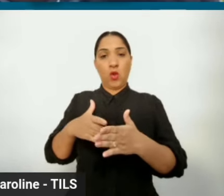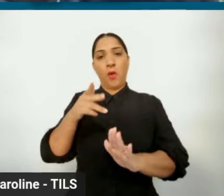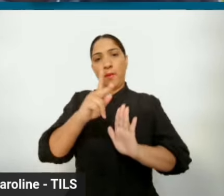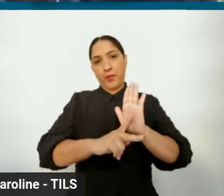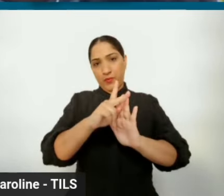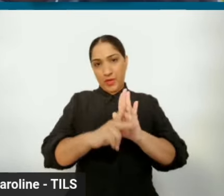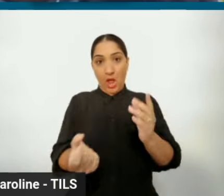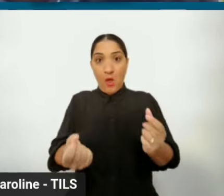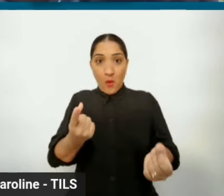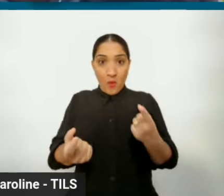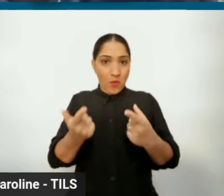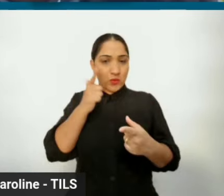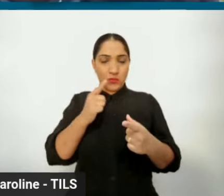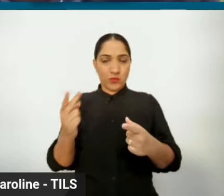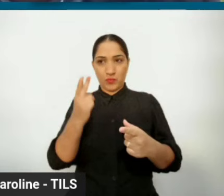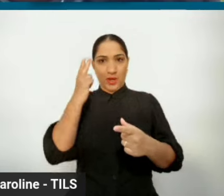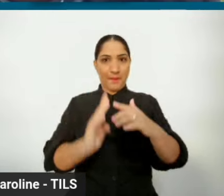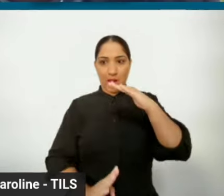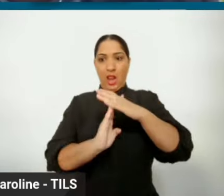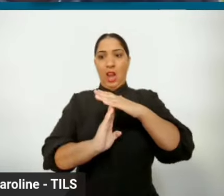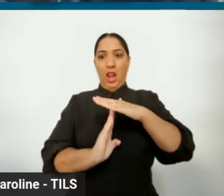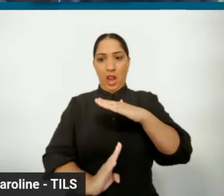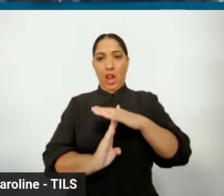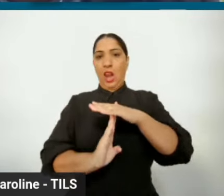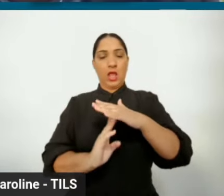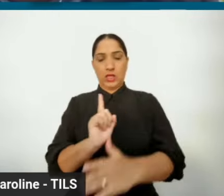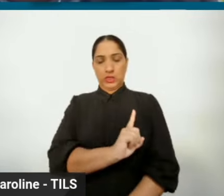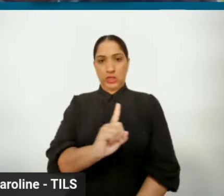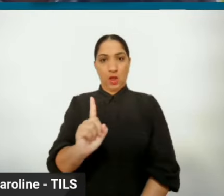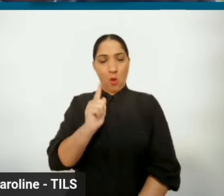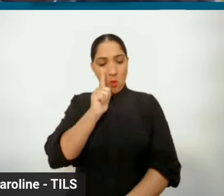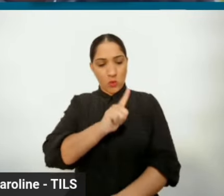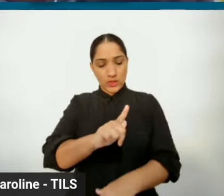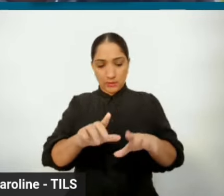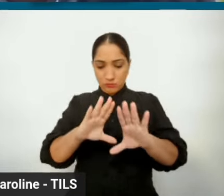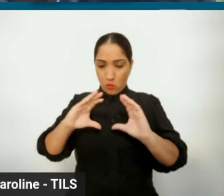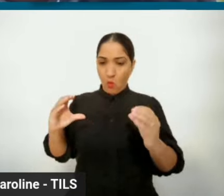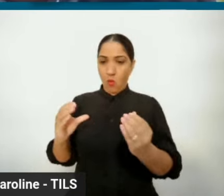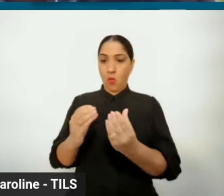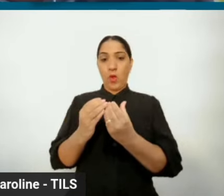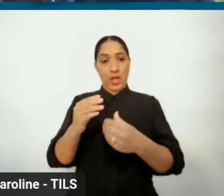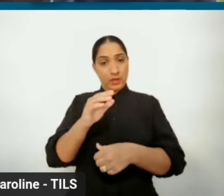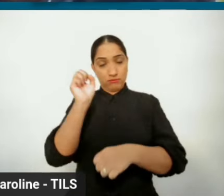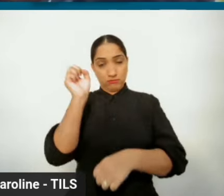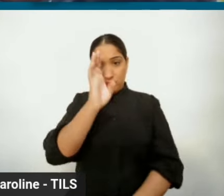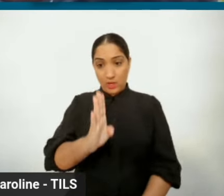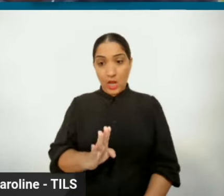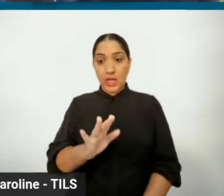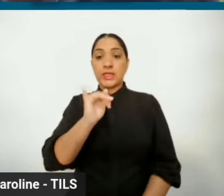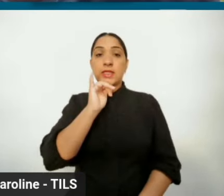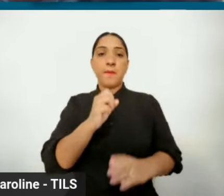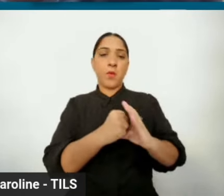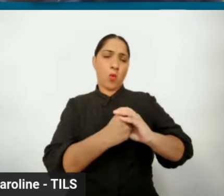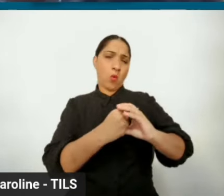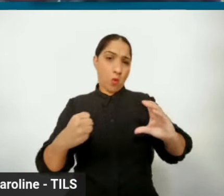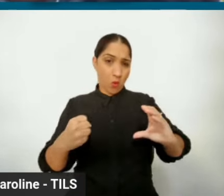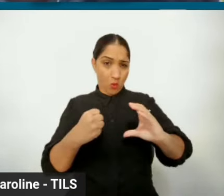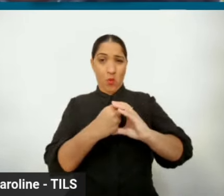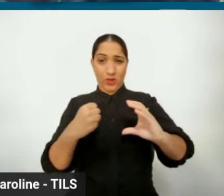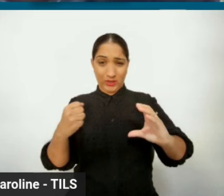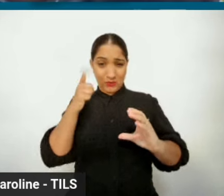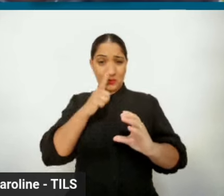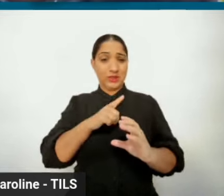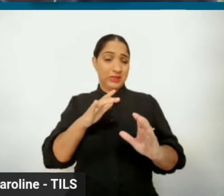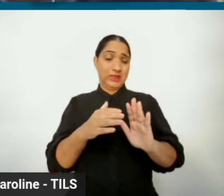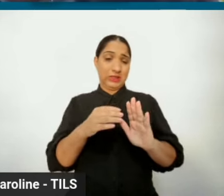de lei avançassem no Congresso Nacional, comprometendo, por exemplo, a lei de cotas e outros direitos